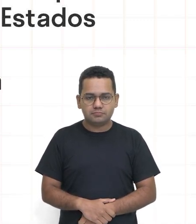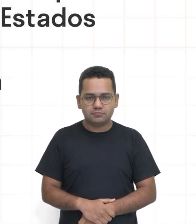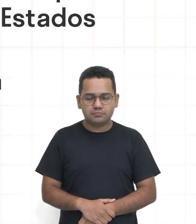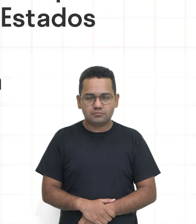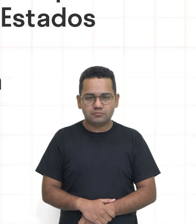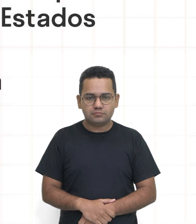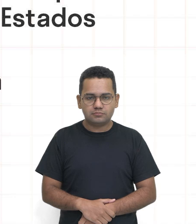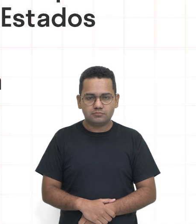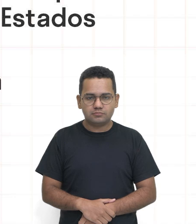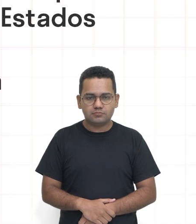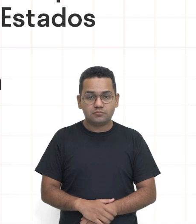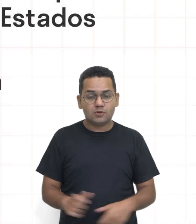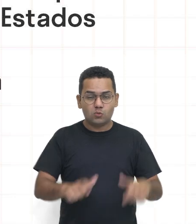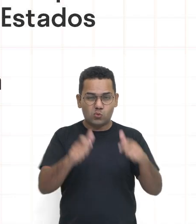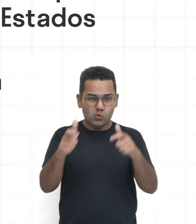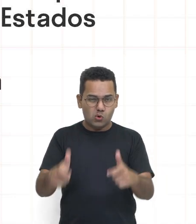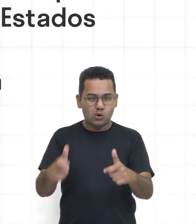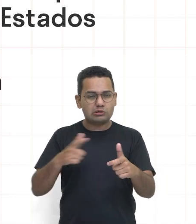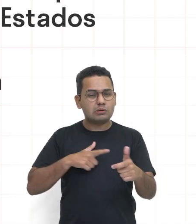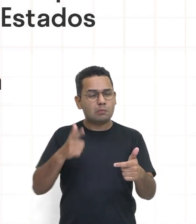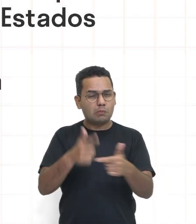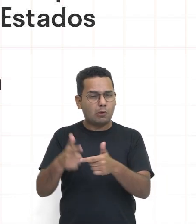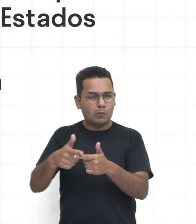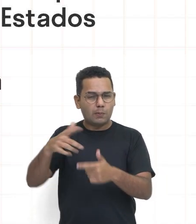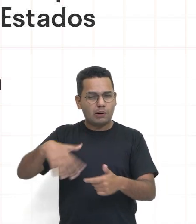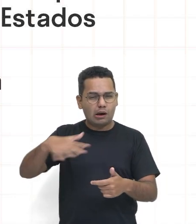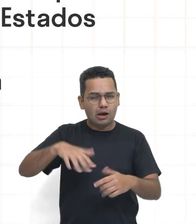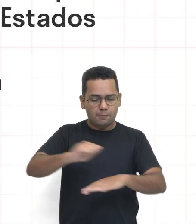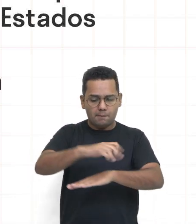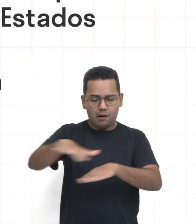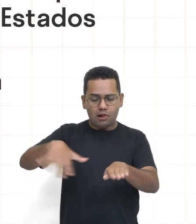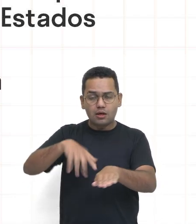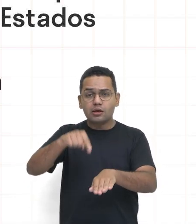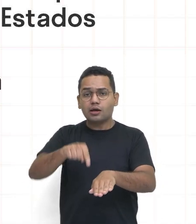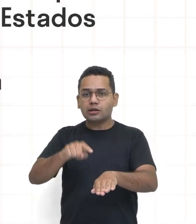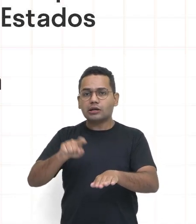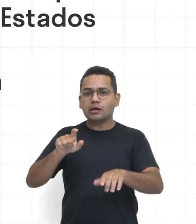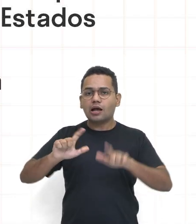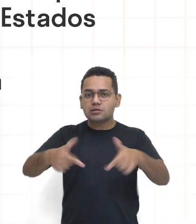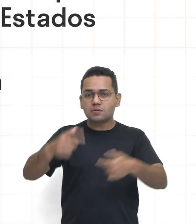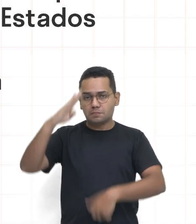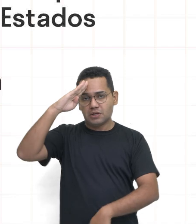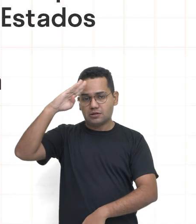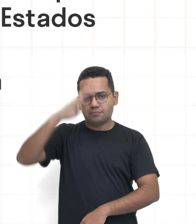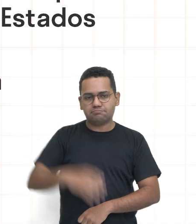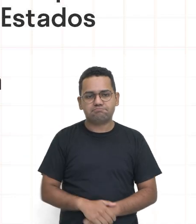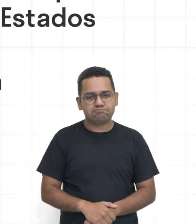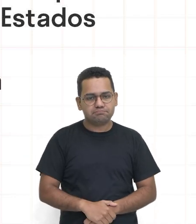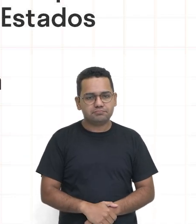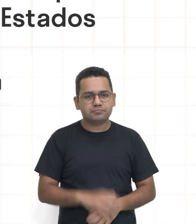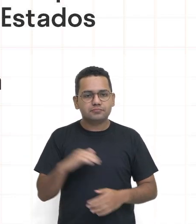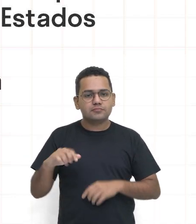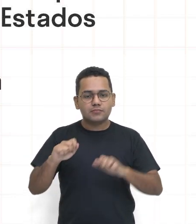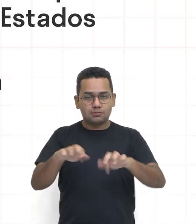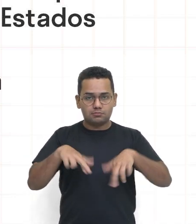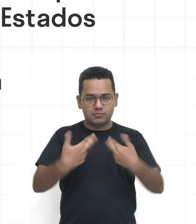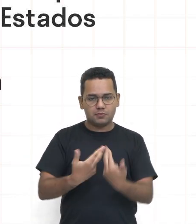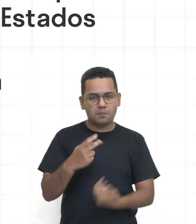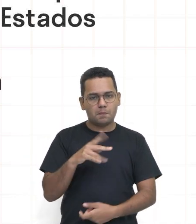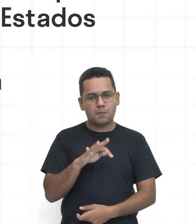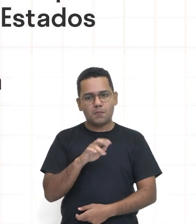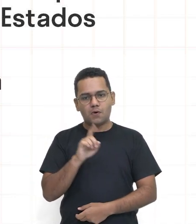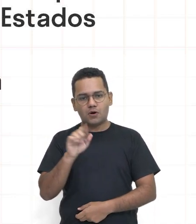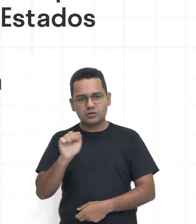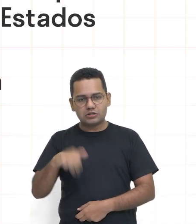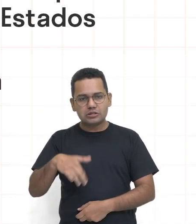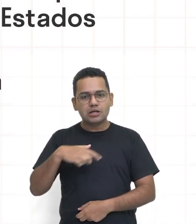1953. Nós temos um conflito militar na Península Coreana. Conferência de Potsdam, divisão da